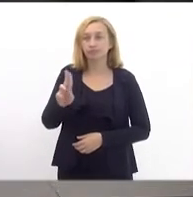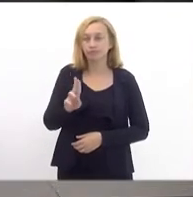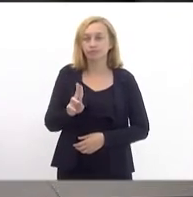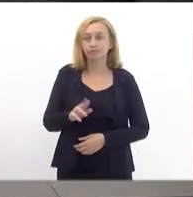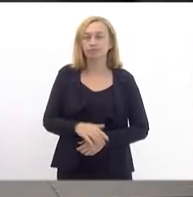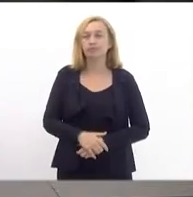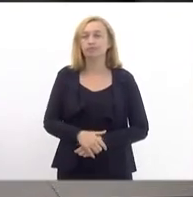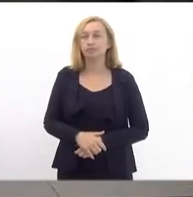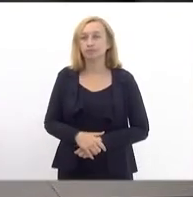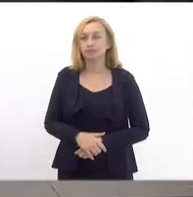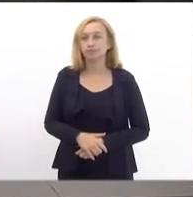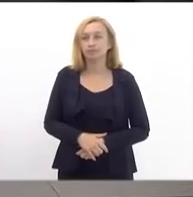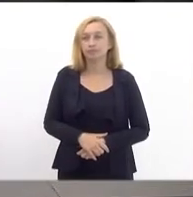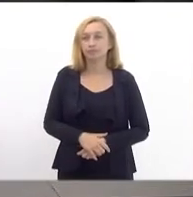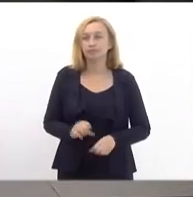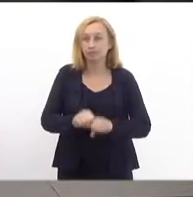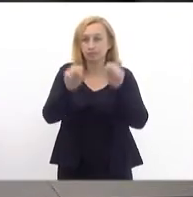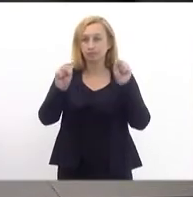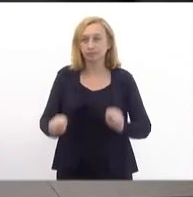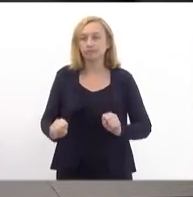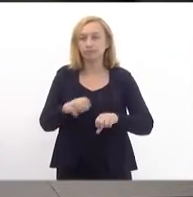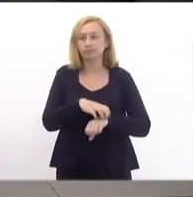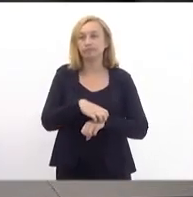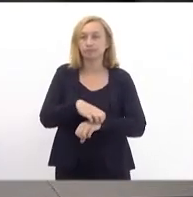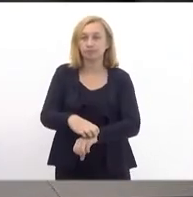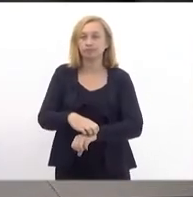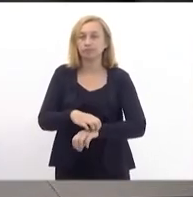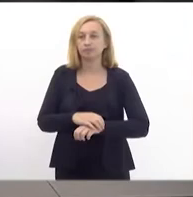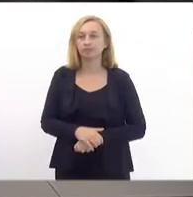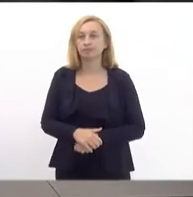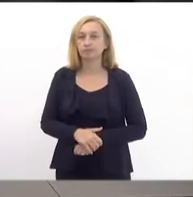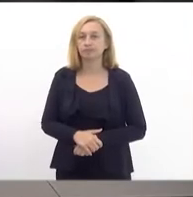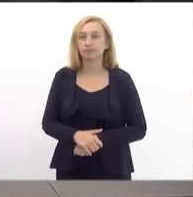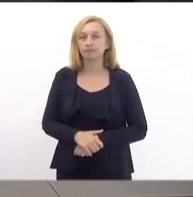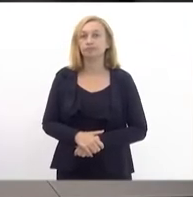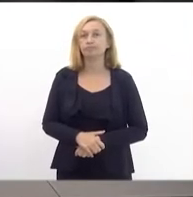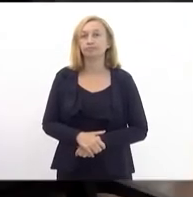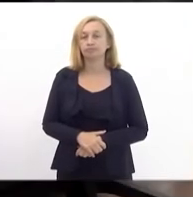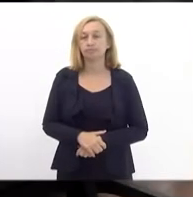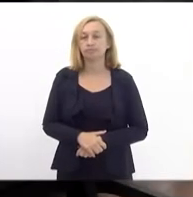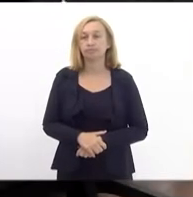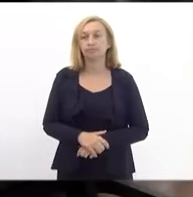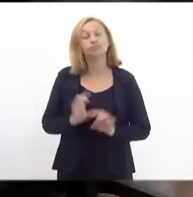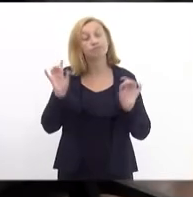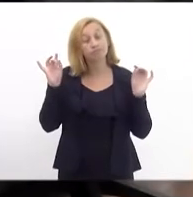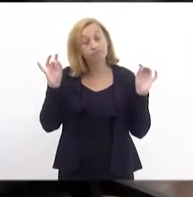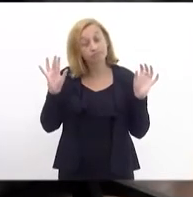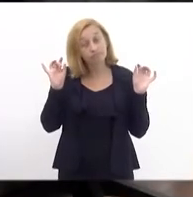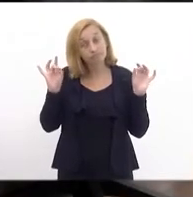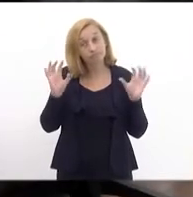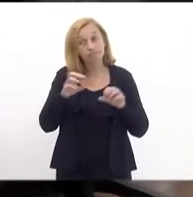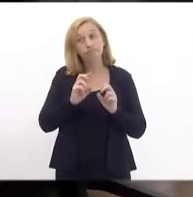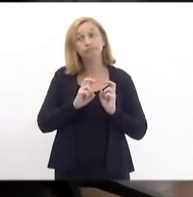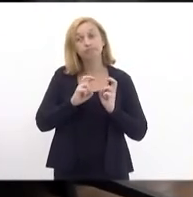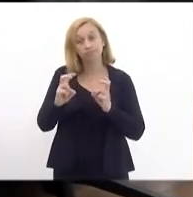5 vezes por semana, do sistema de transporte, ela é do sistema de transporte, em especial